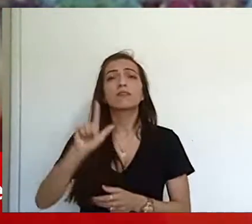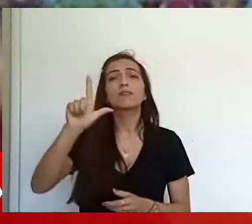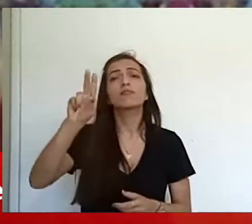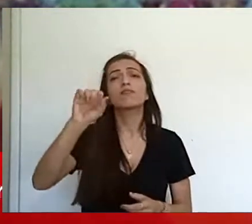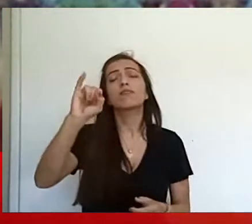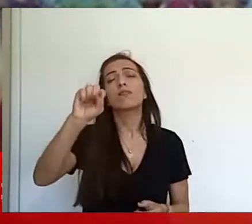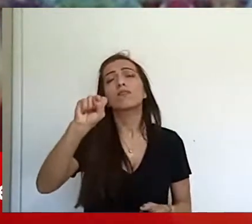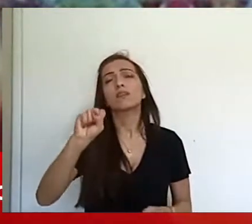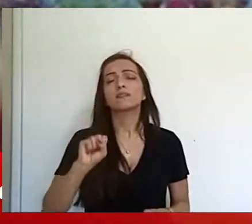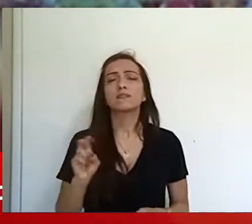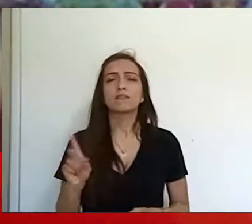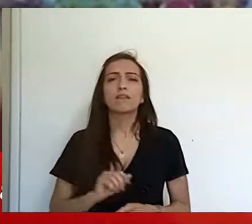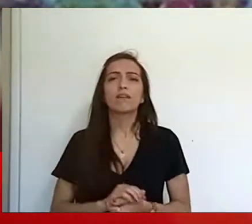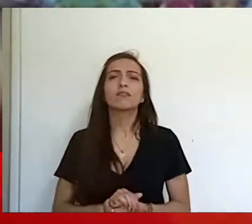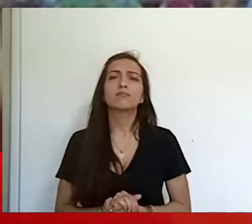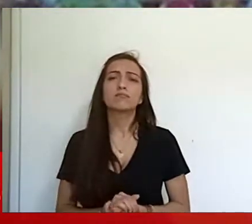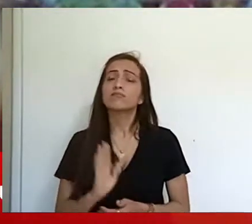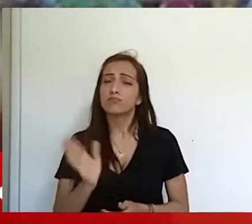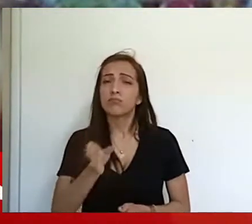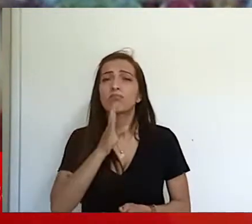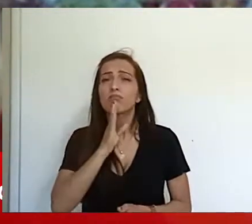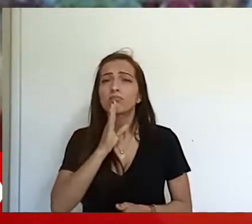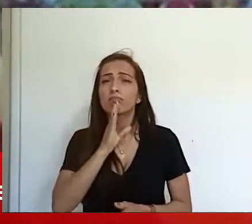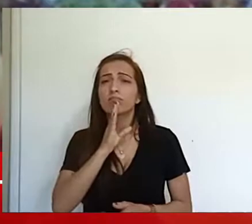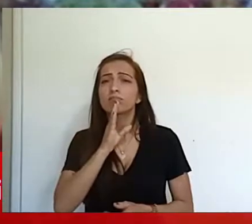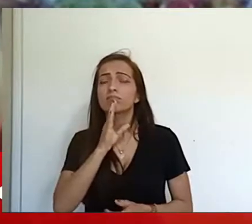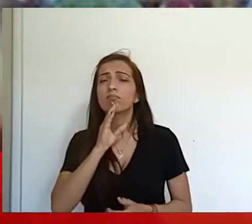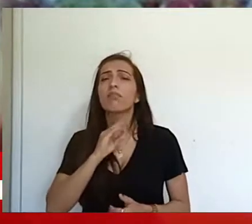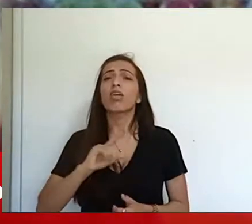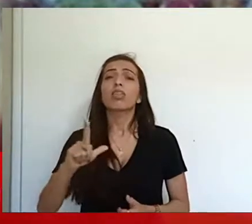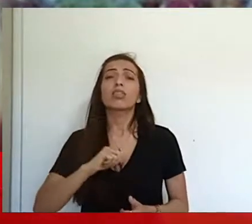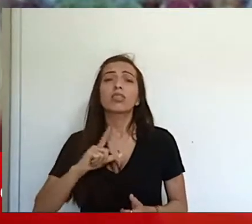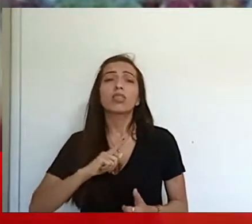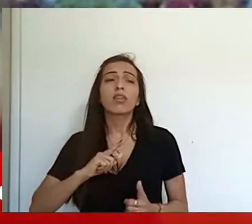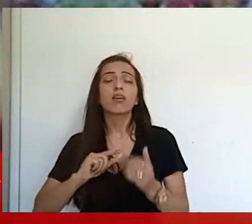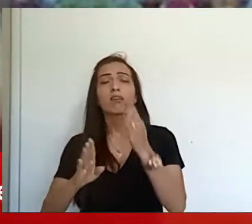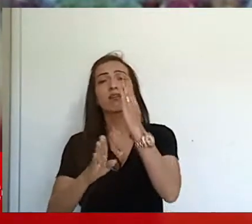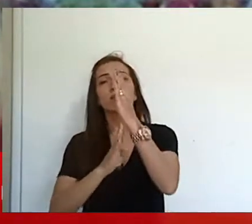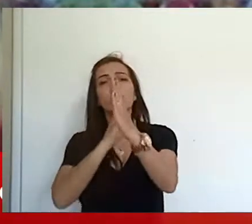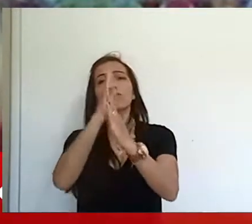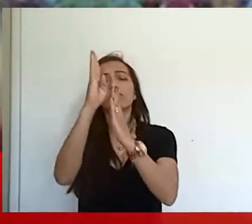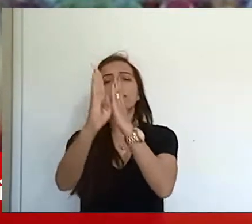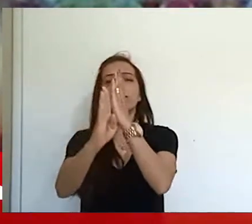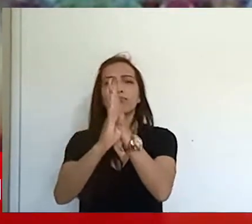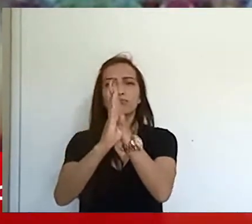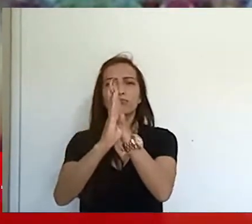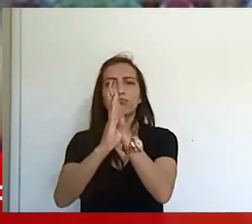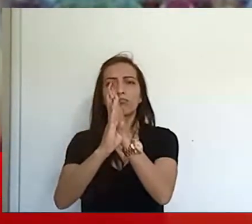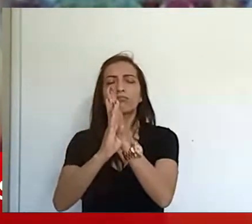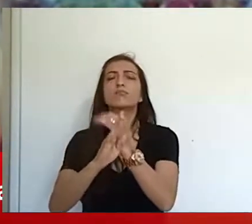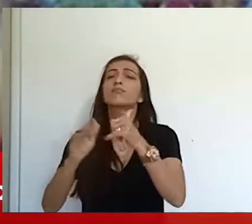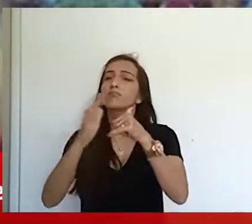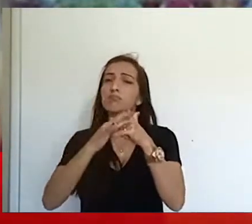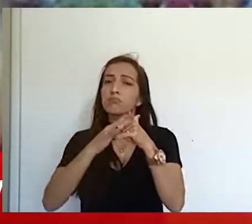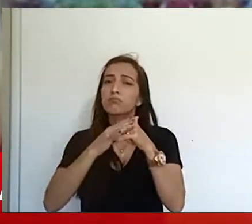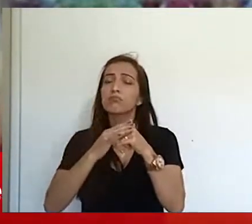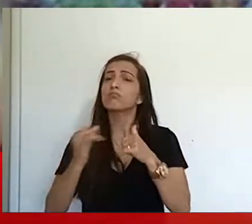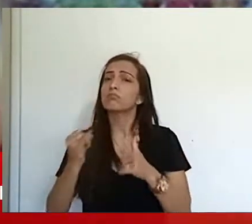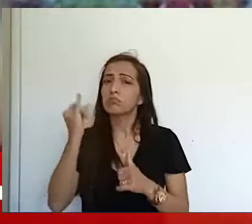né? Ele tem um blog, ele trabalha avaliação, e ele fez